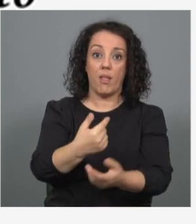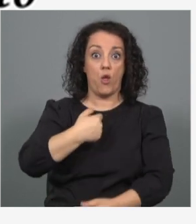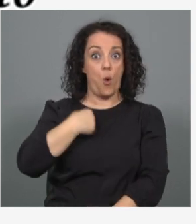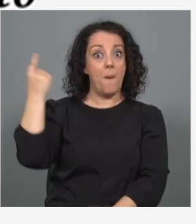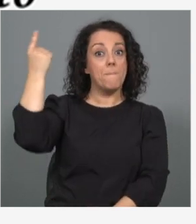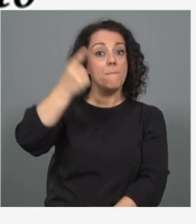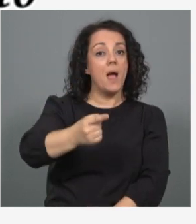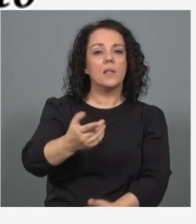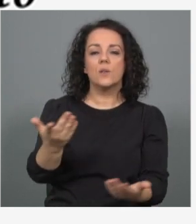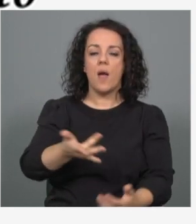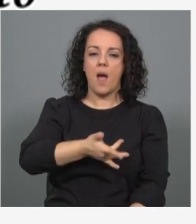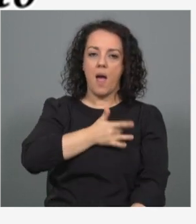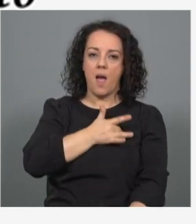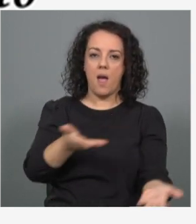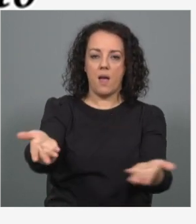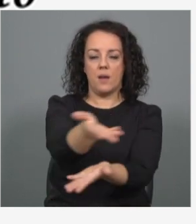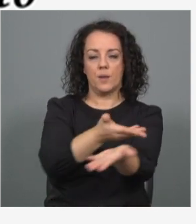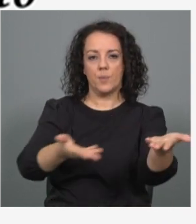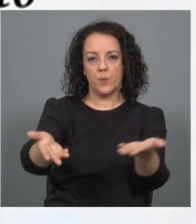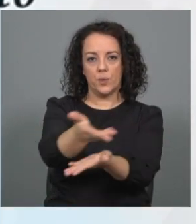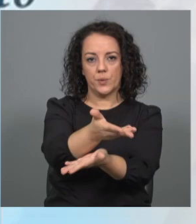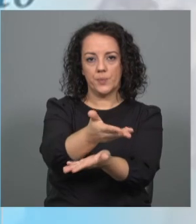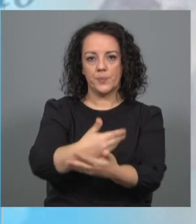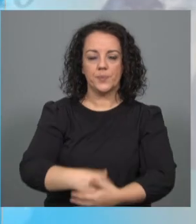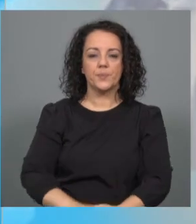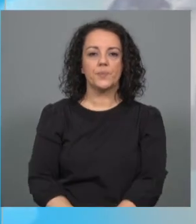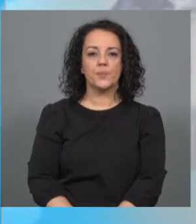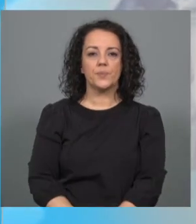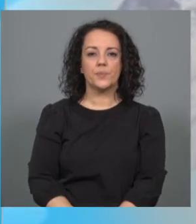vos ameis uns aos outros.